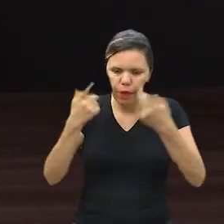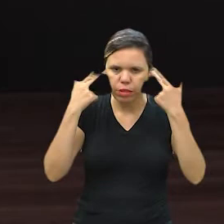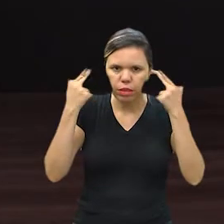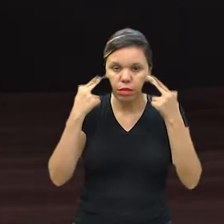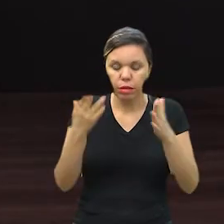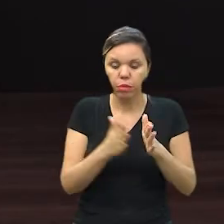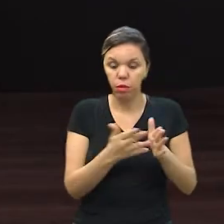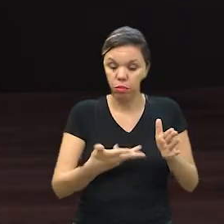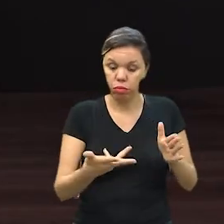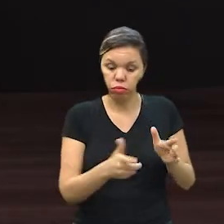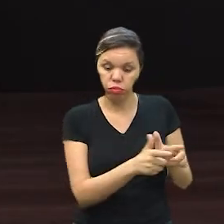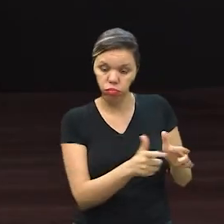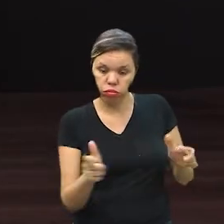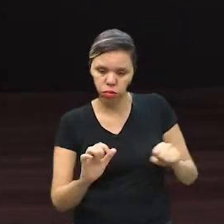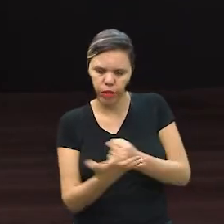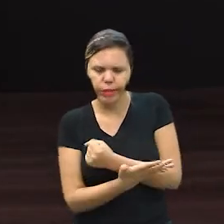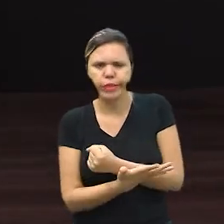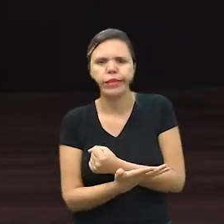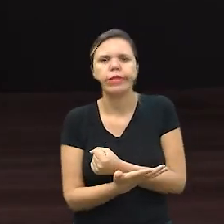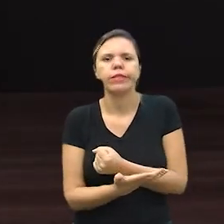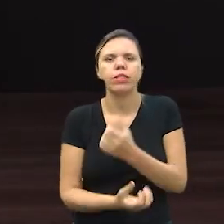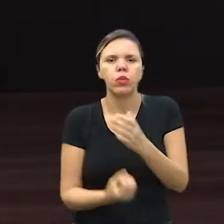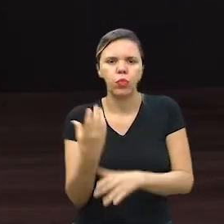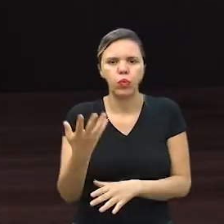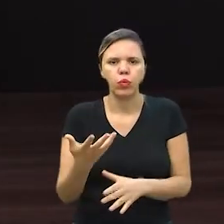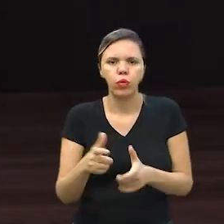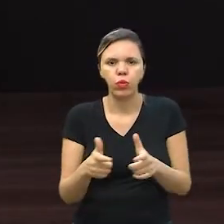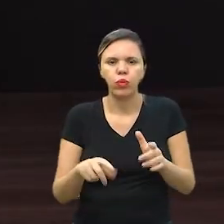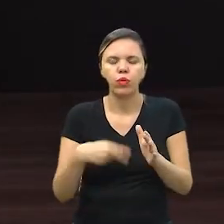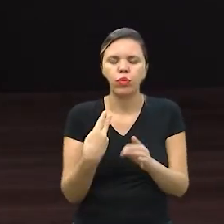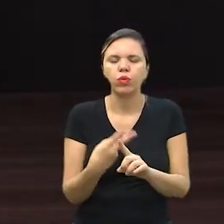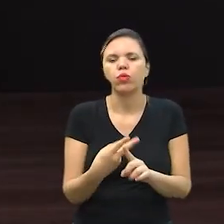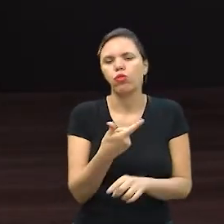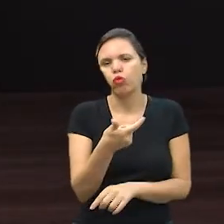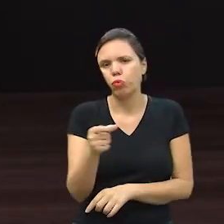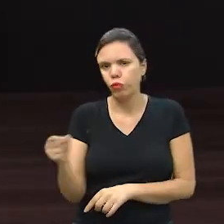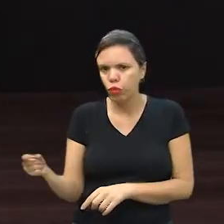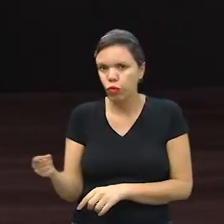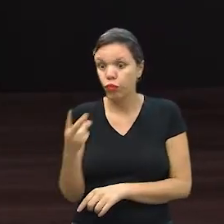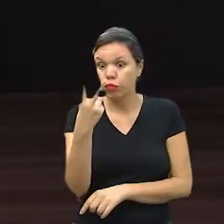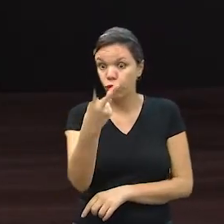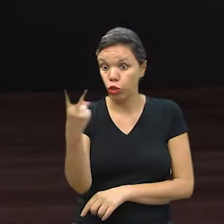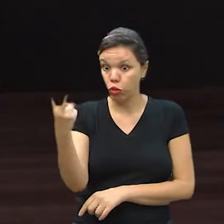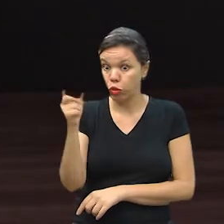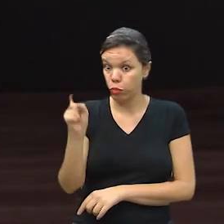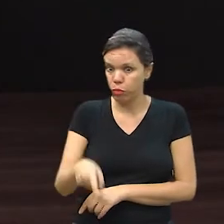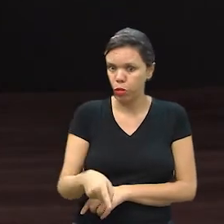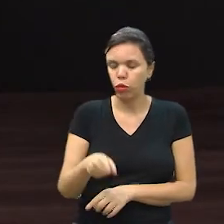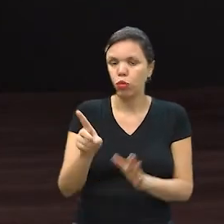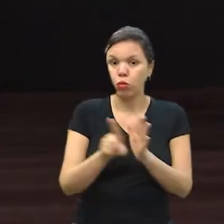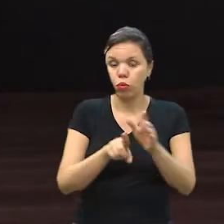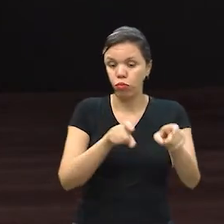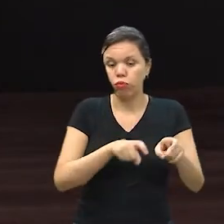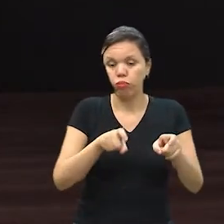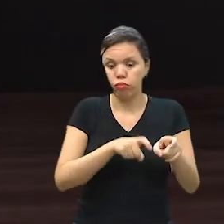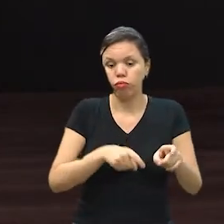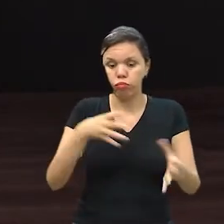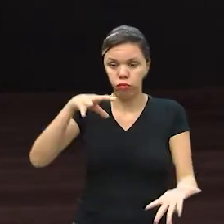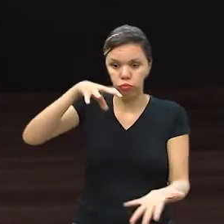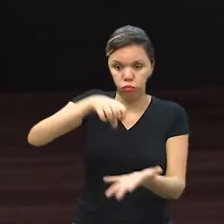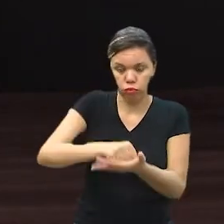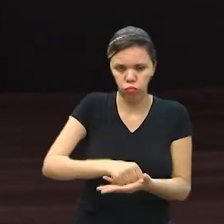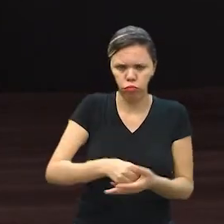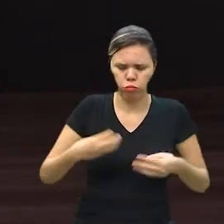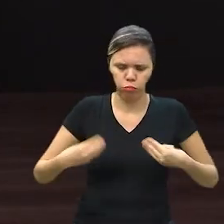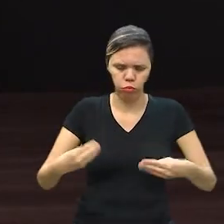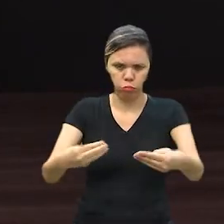pandemia trouxe uma aceleração para isso. Em 2020, cerca de 22 mil produtores estavam cadastrados no Ministério